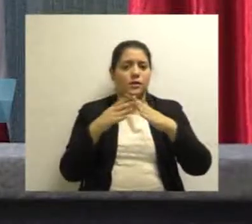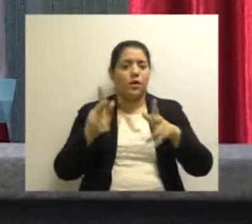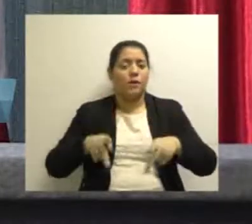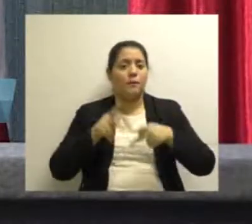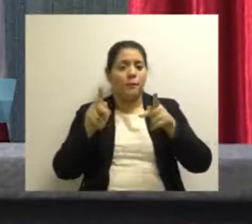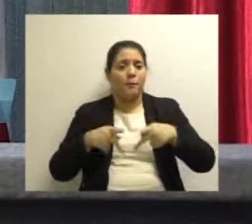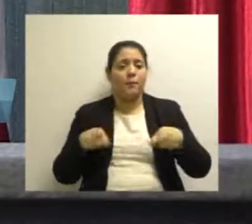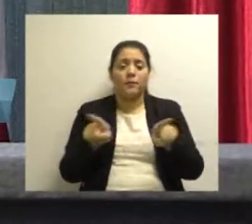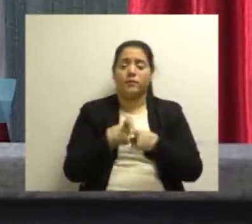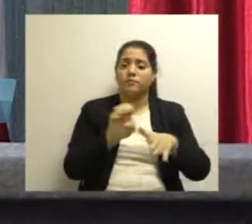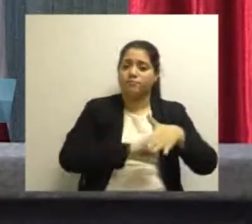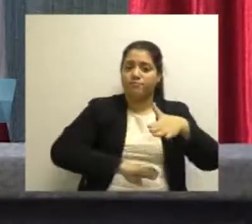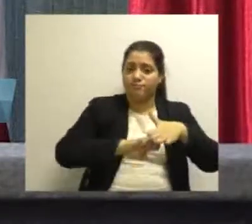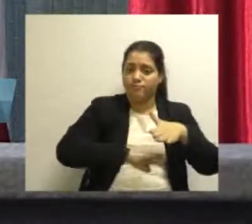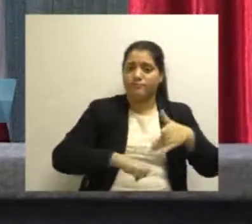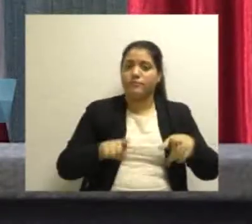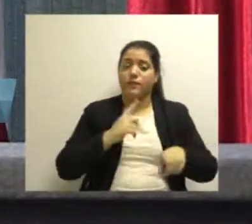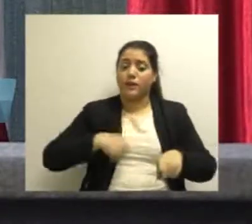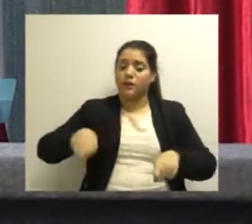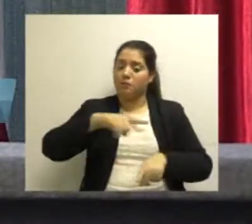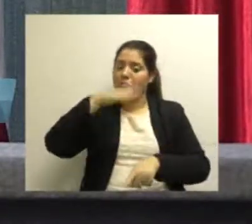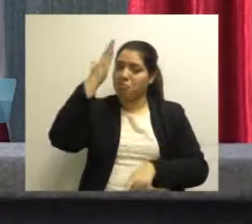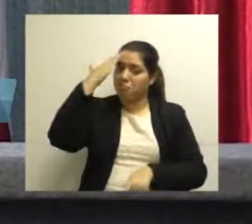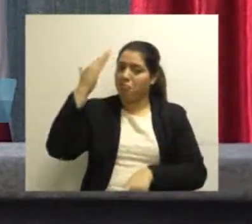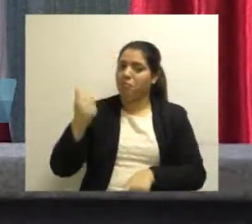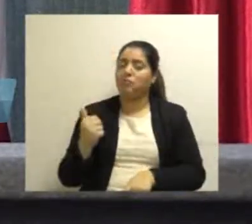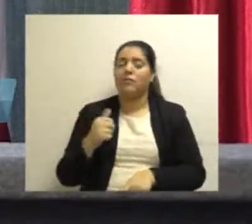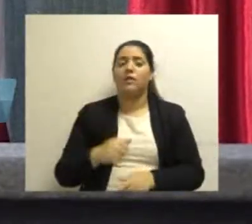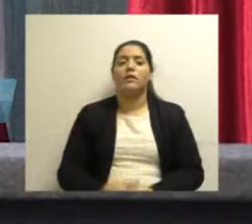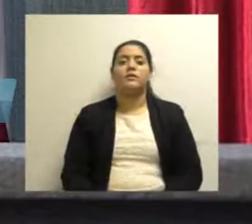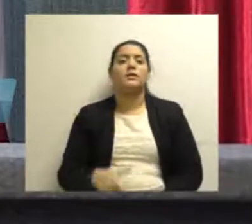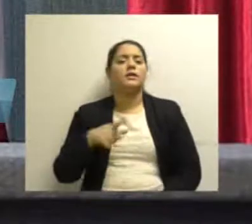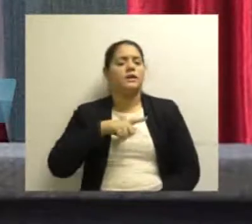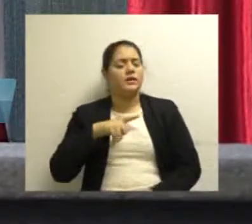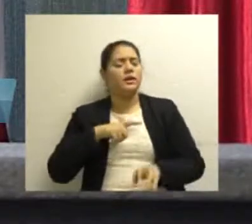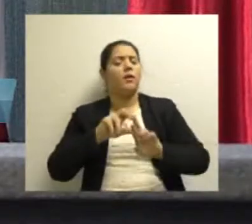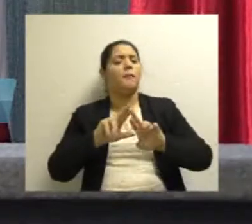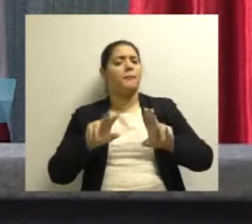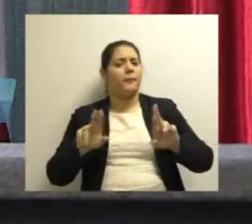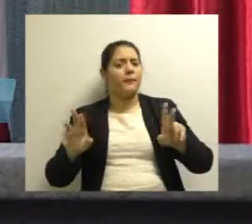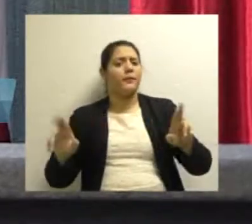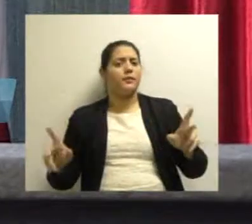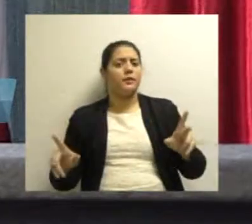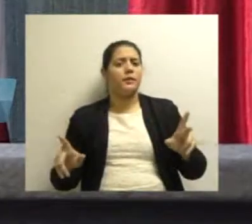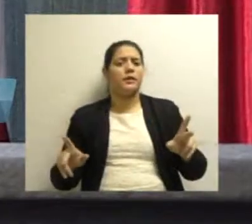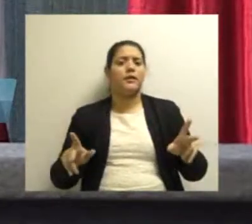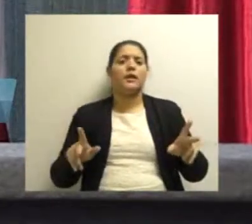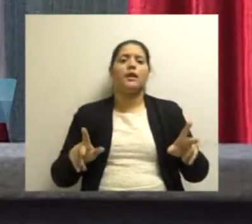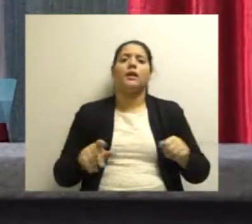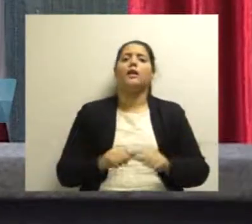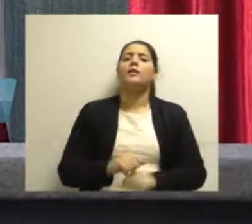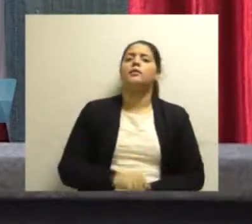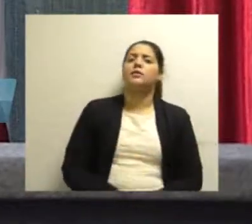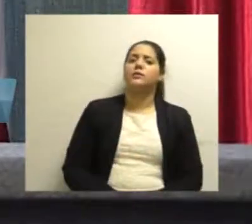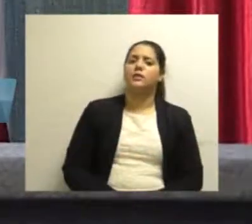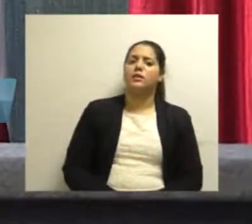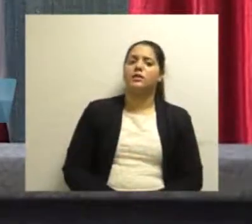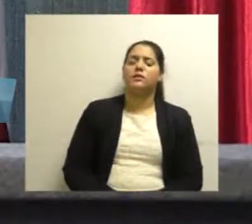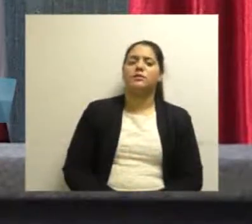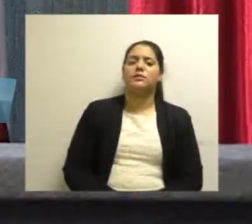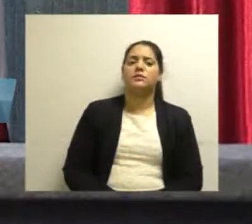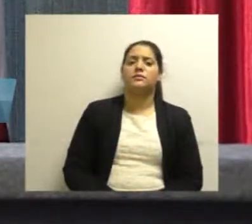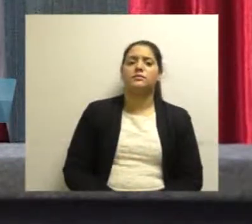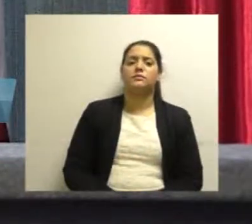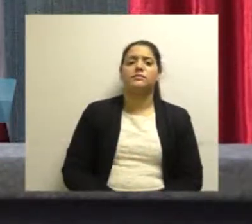as particulares. E nós sabemos que há uma diferença entre as públicas e as particulares aqui no nosso